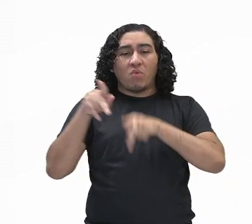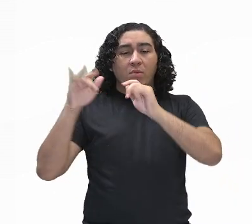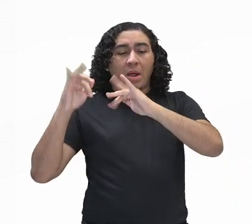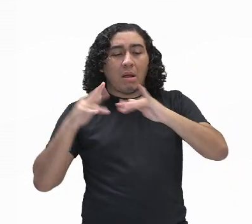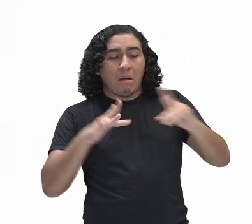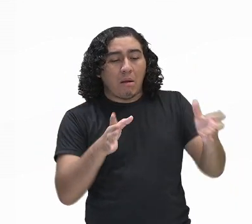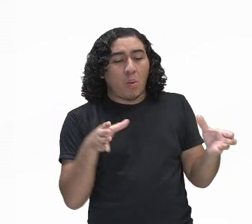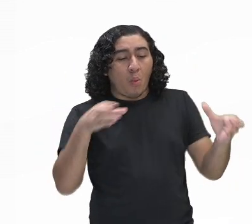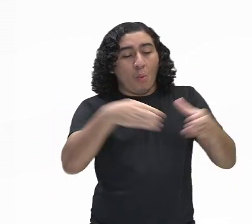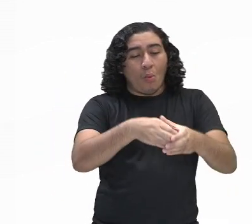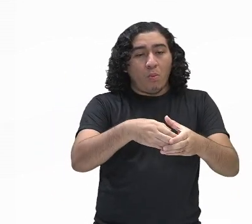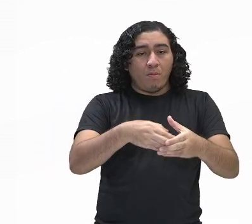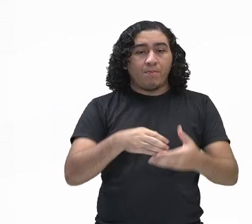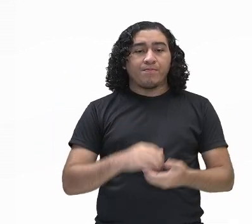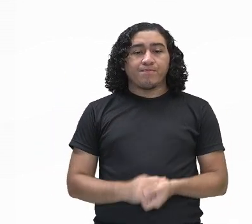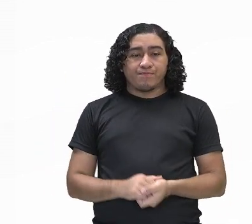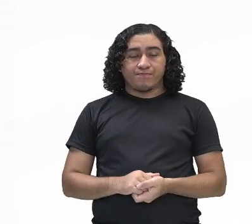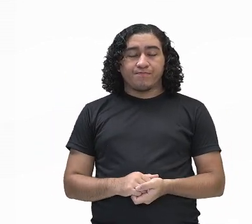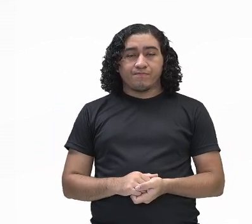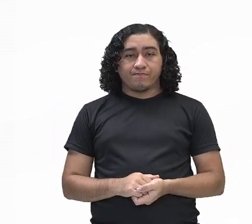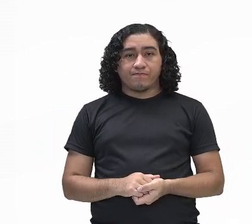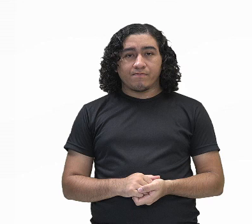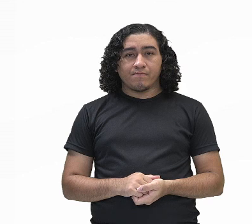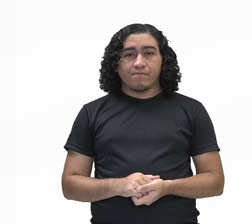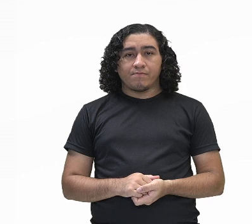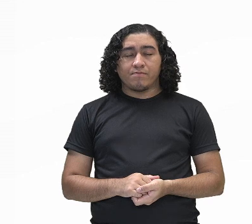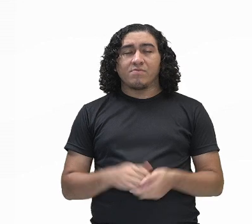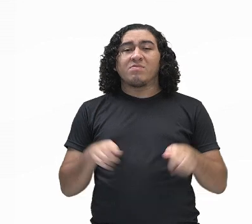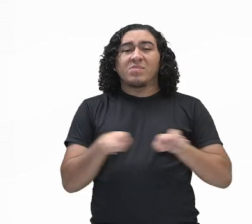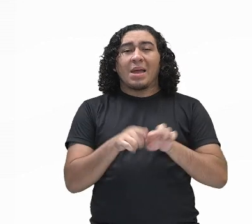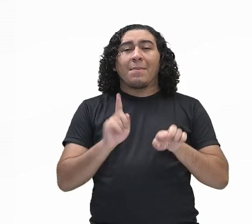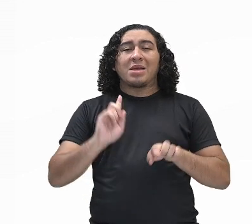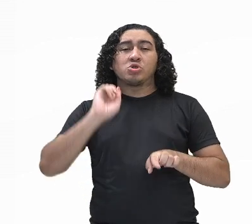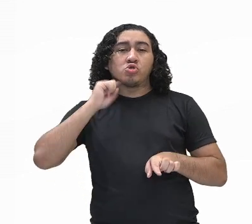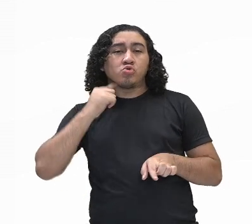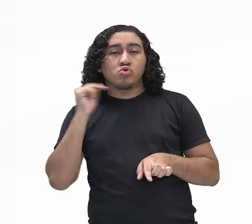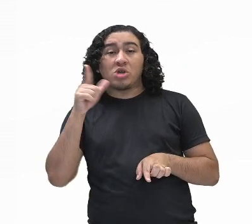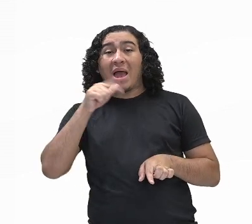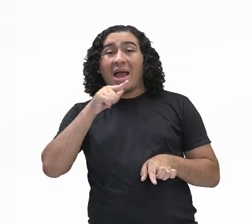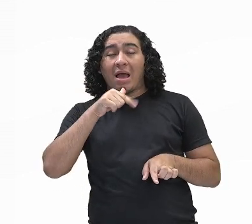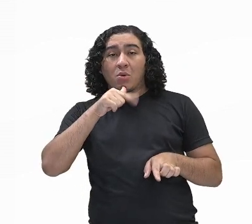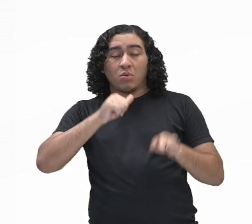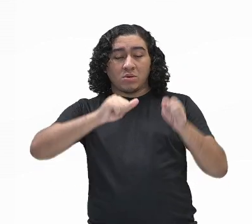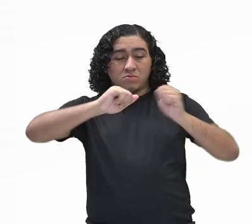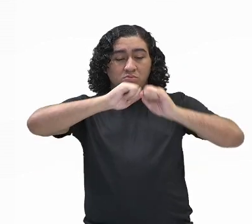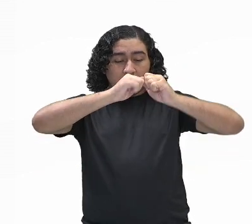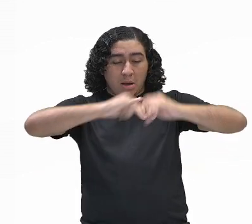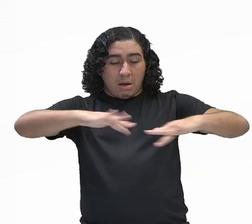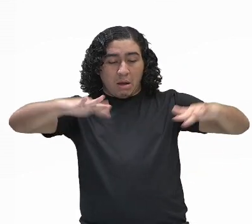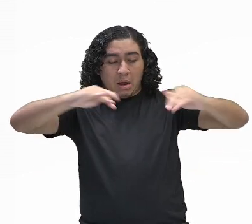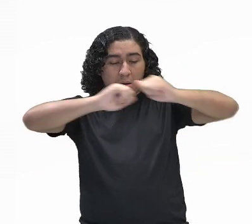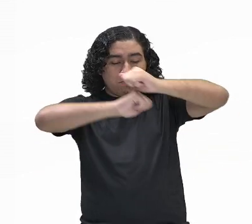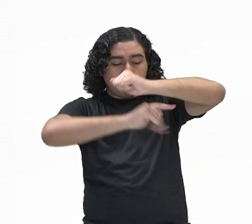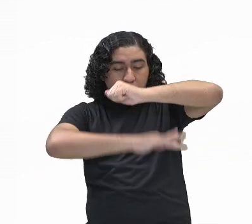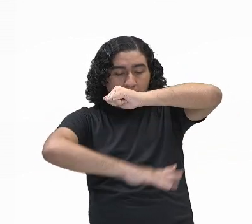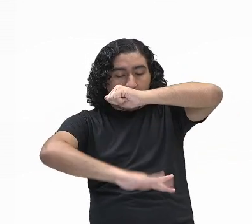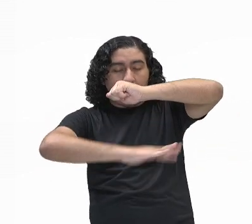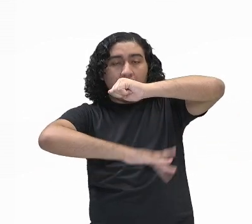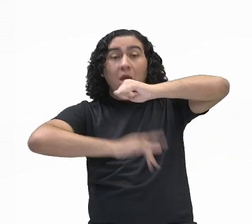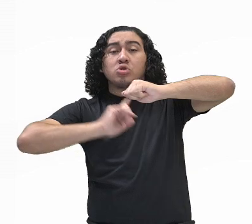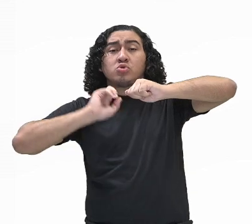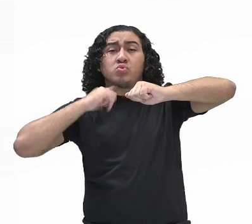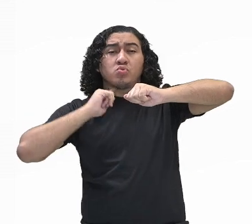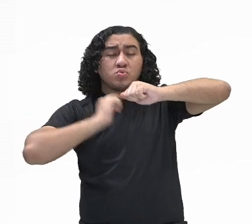determinado local, a contaminação do lençol freático, né, que está ligado ali também à questão do saneamento básico, entre